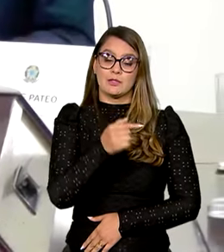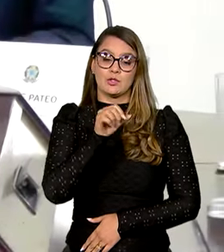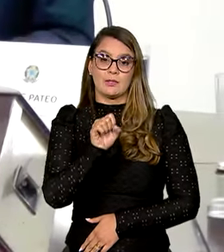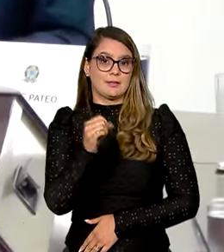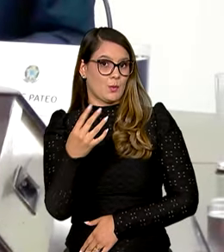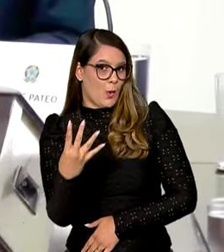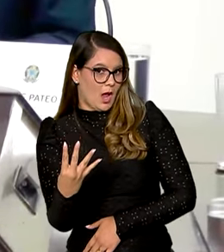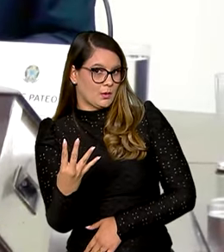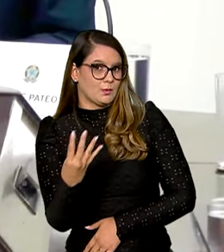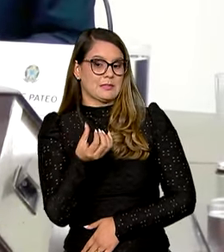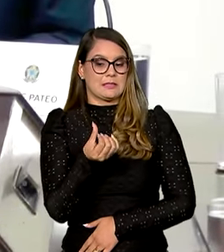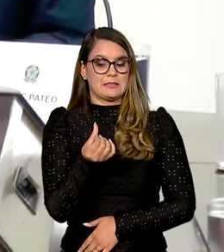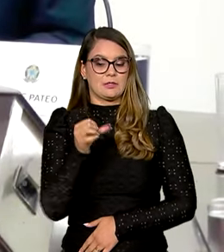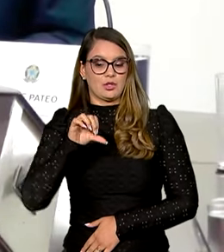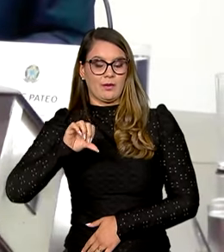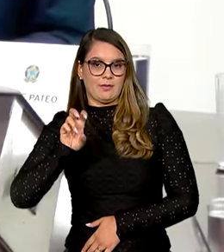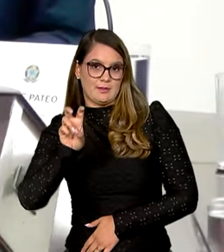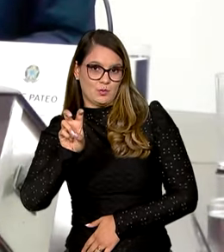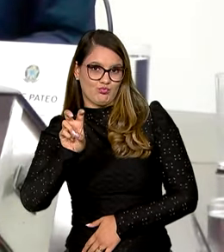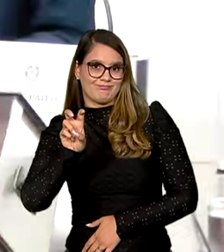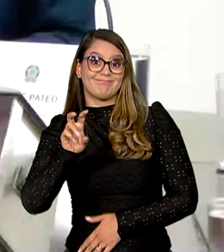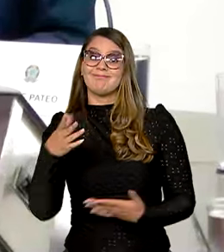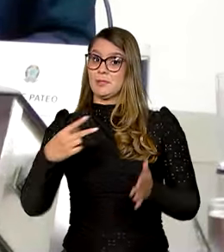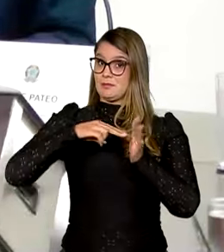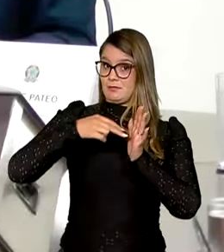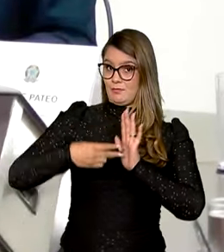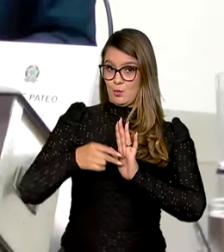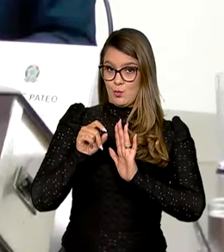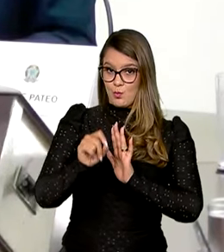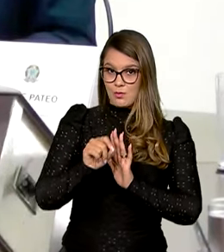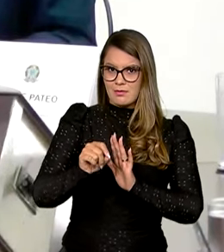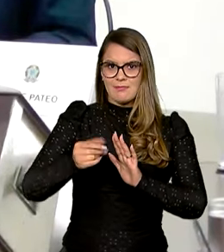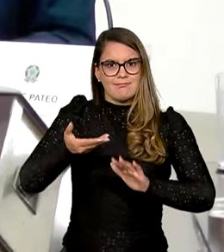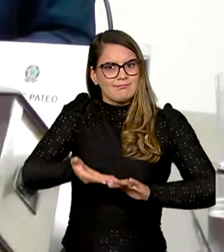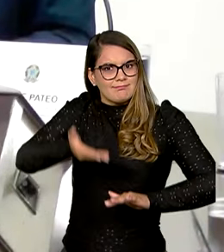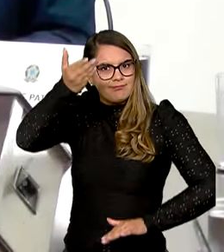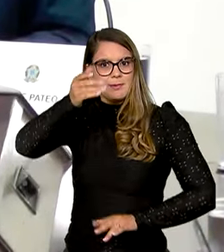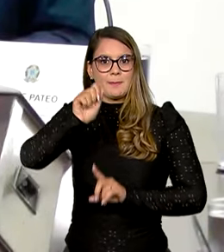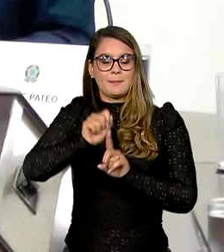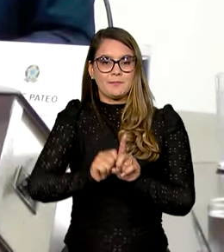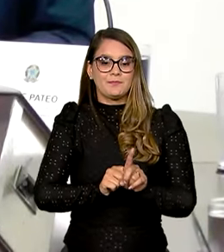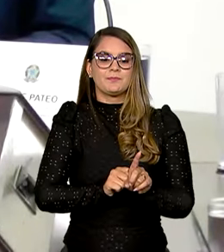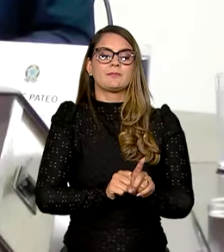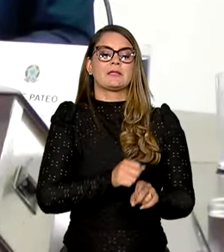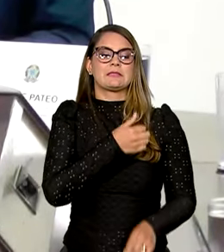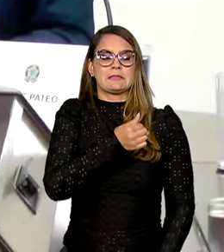1.784 695 ou seja um saldo no mês de